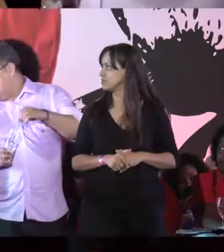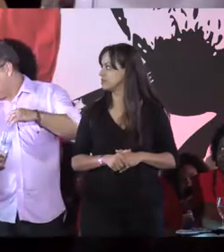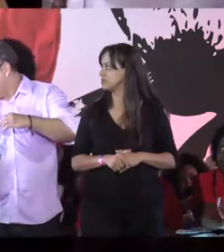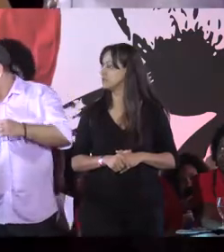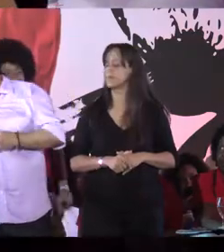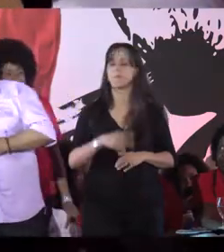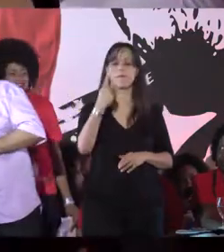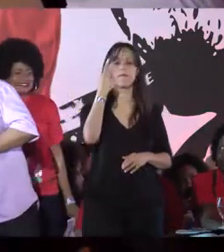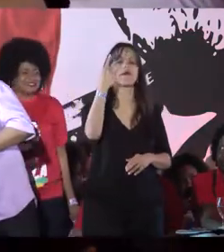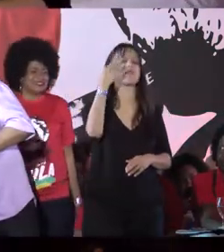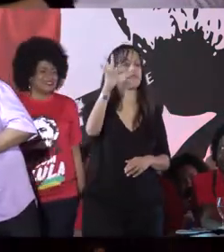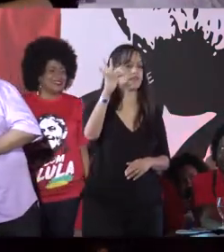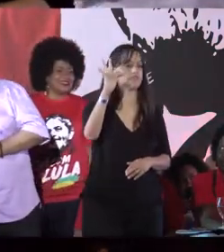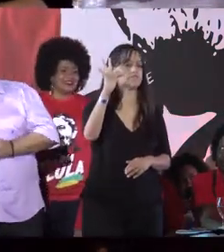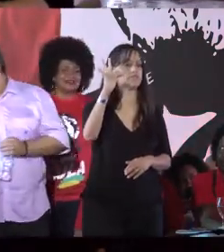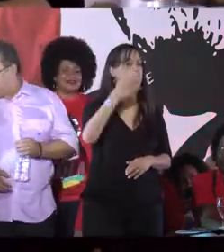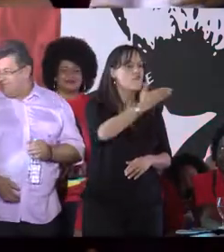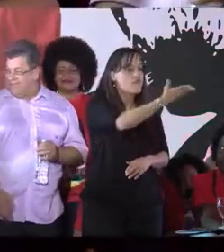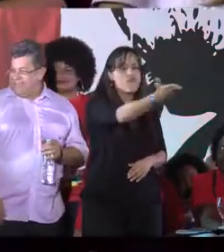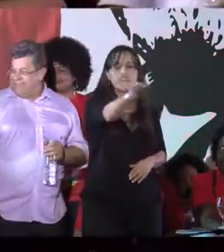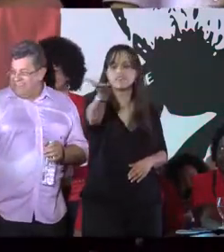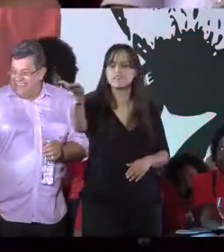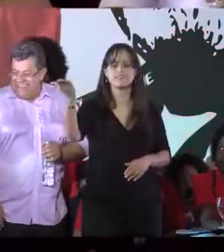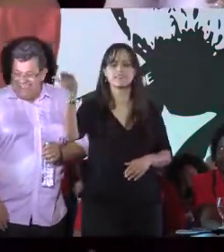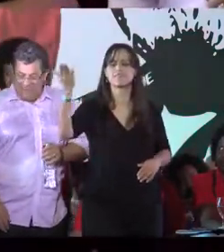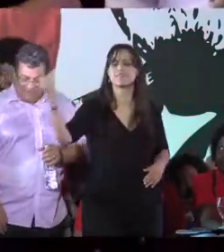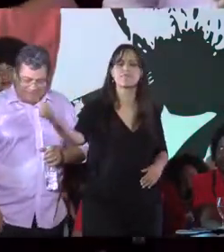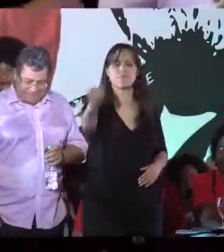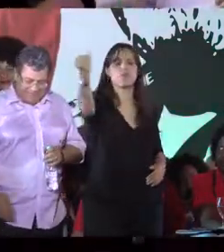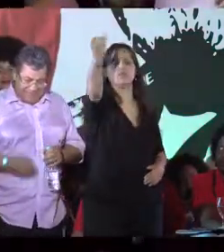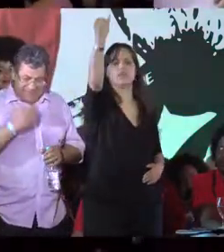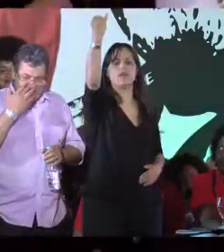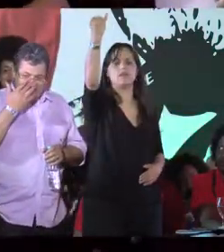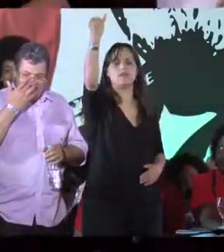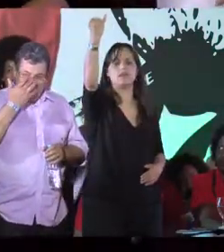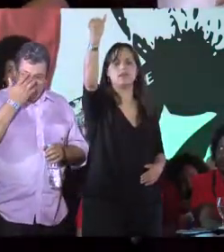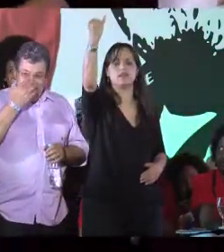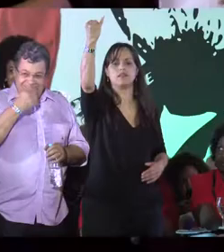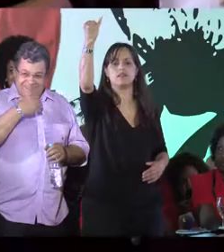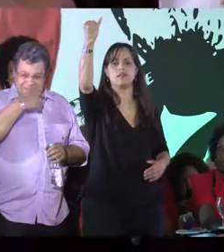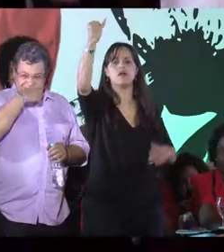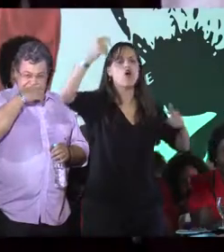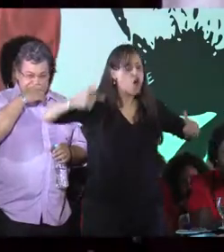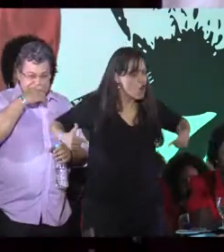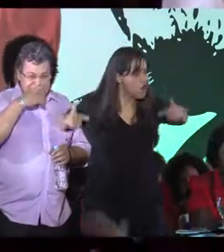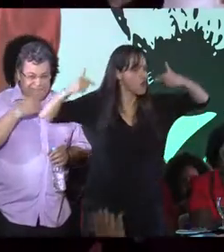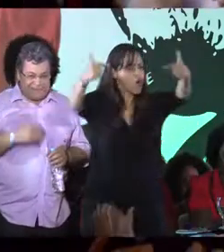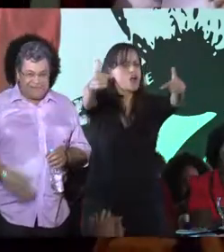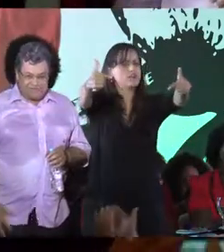PT, vocês são imprescindíveis. A luta! Viva o PT!